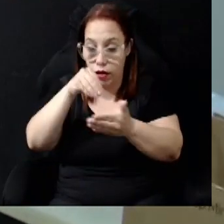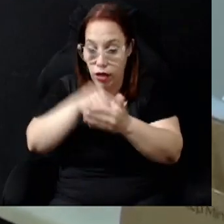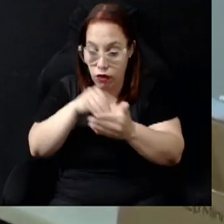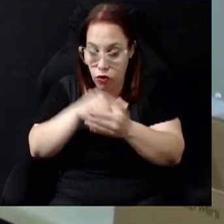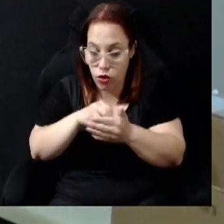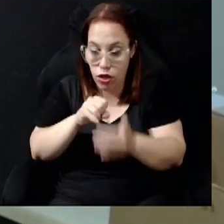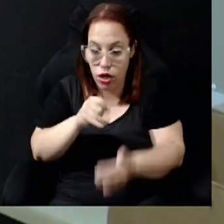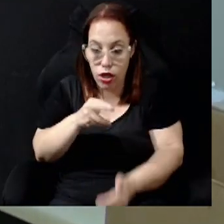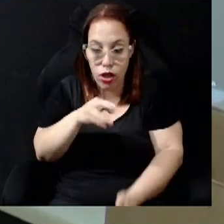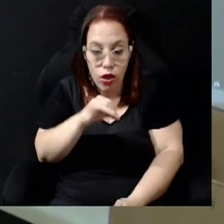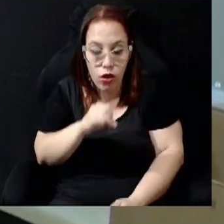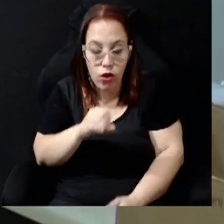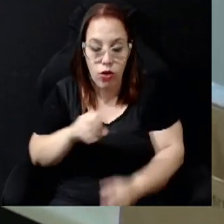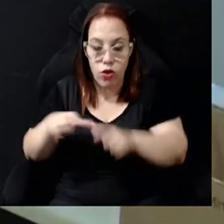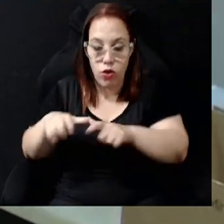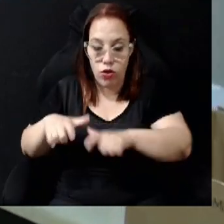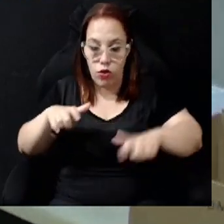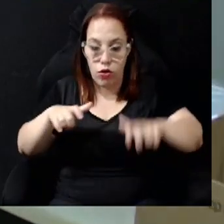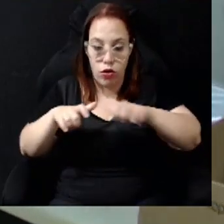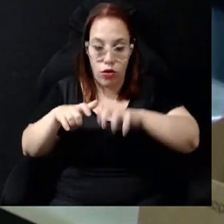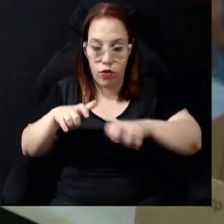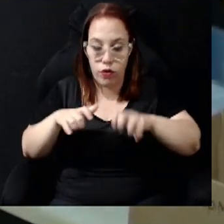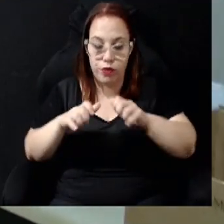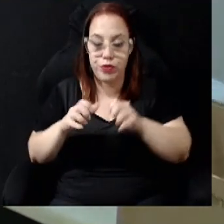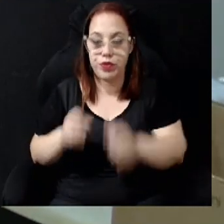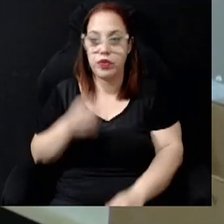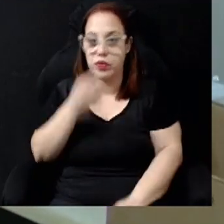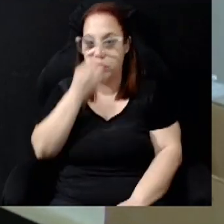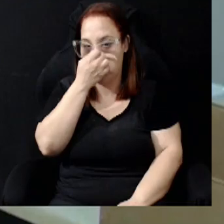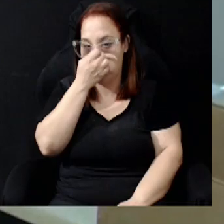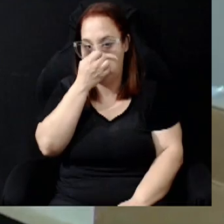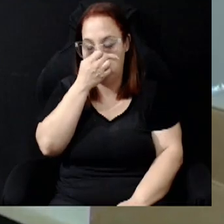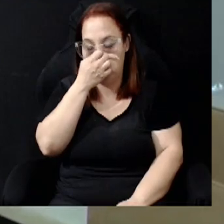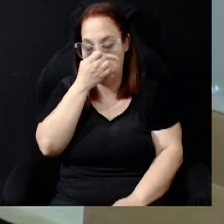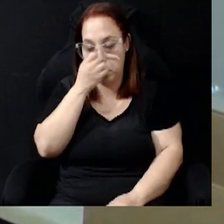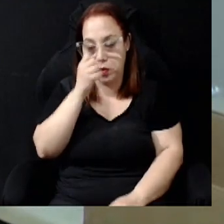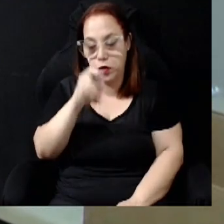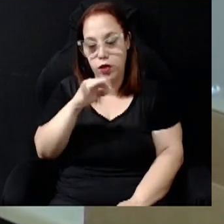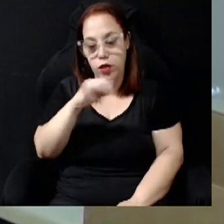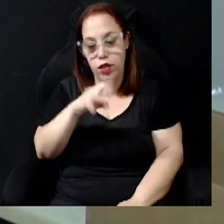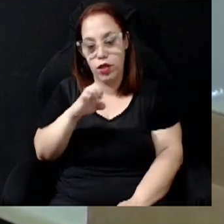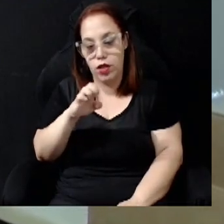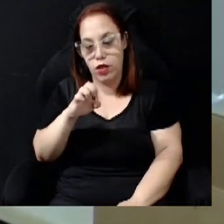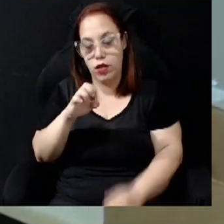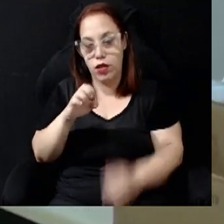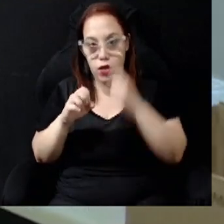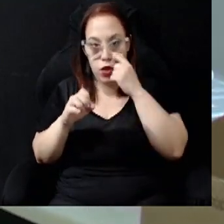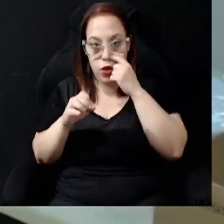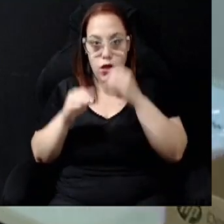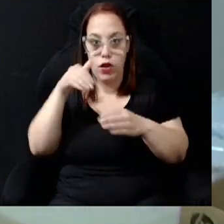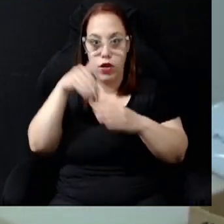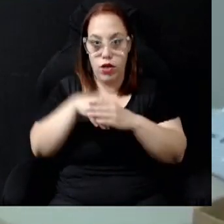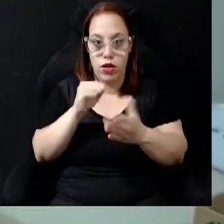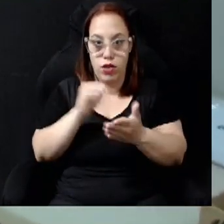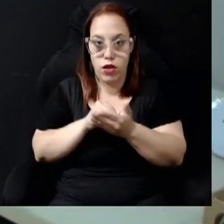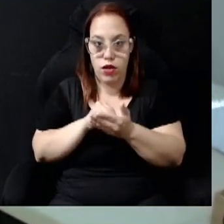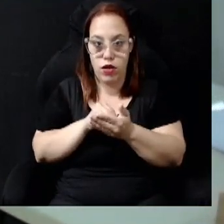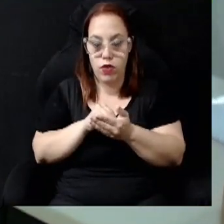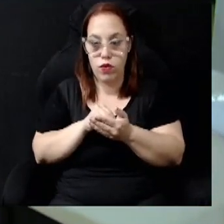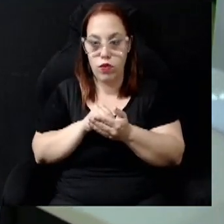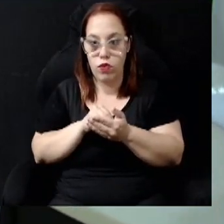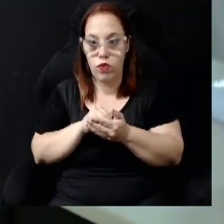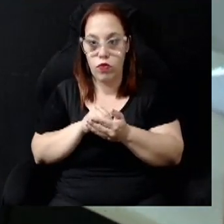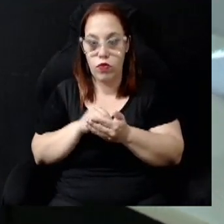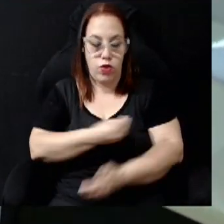aí nas urnas eletrônicas de Campinas para o Tribunal Regional Eleitoral. Nós estamos ao vivo?